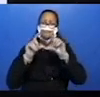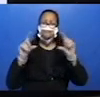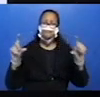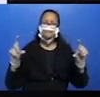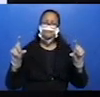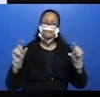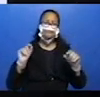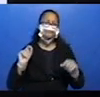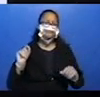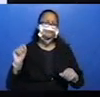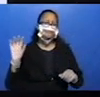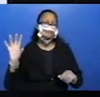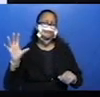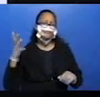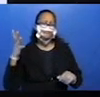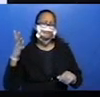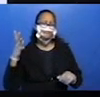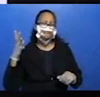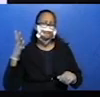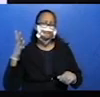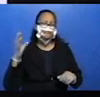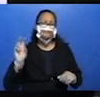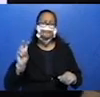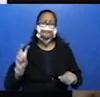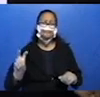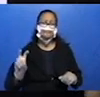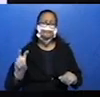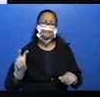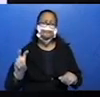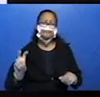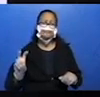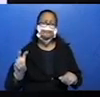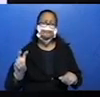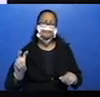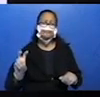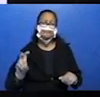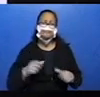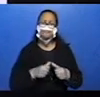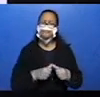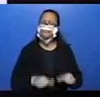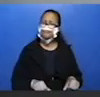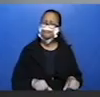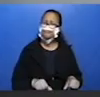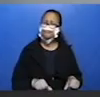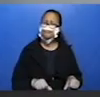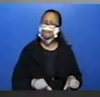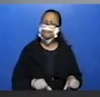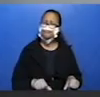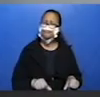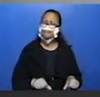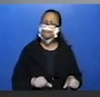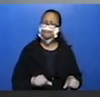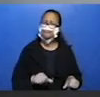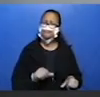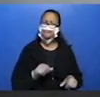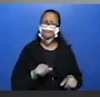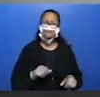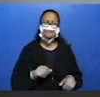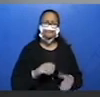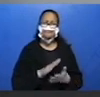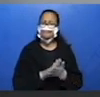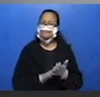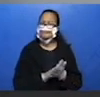que aconteceu com a posição do número 5? Ele ficou estático, parado, durante as